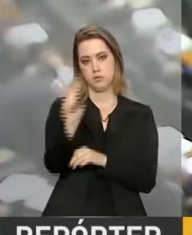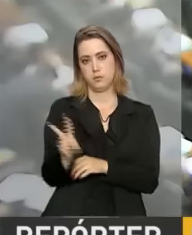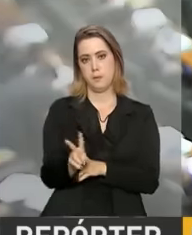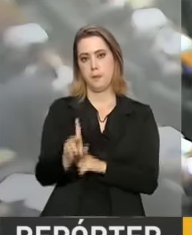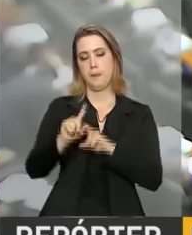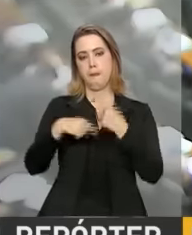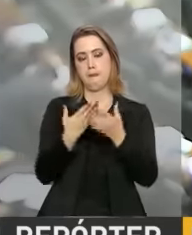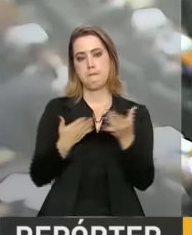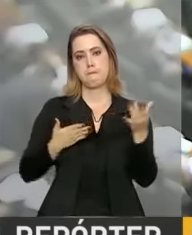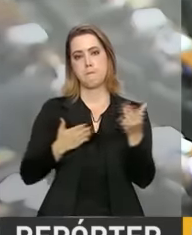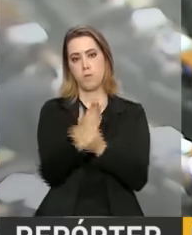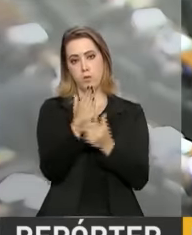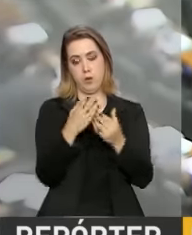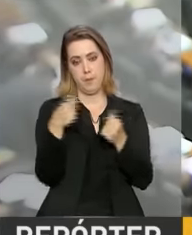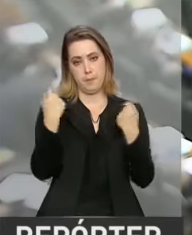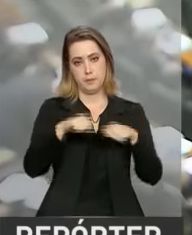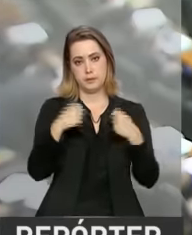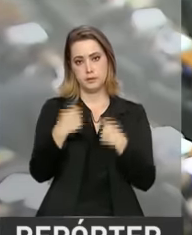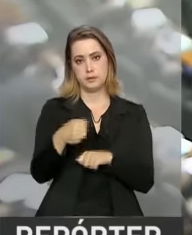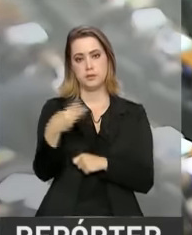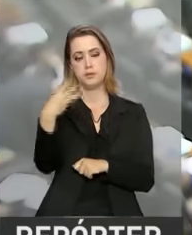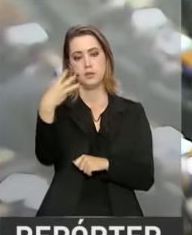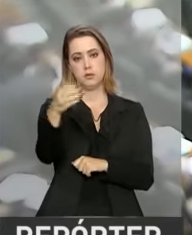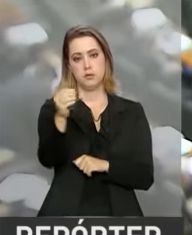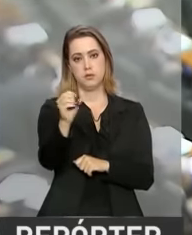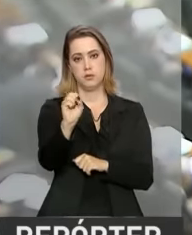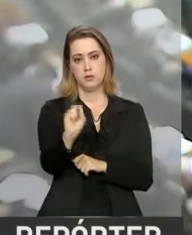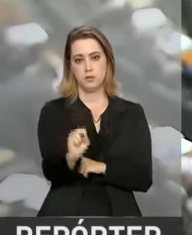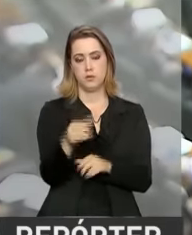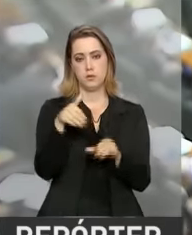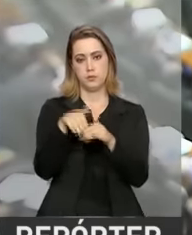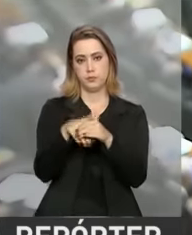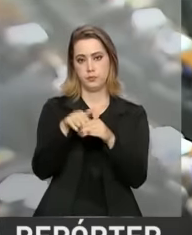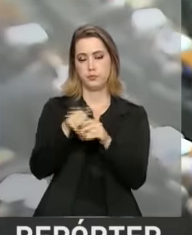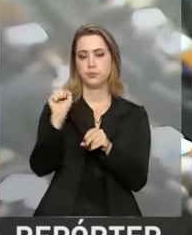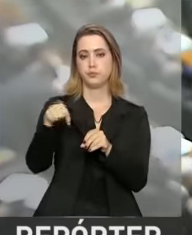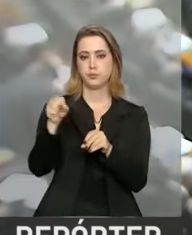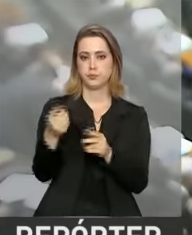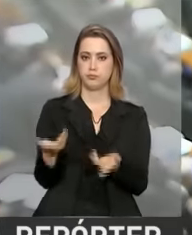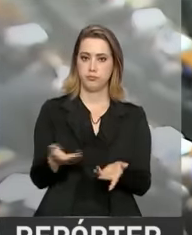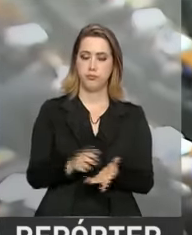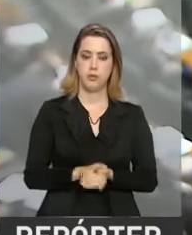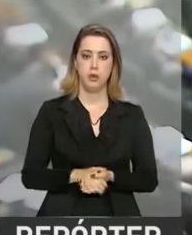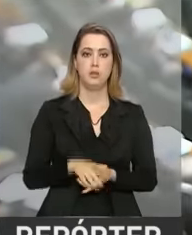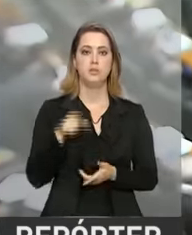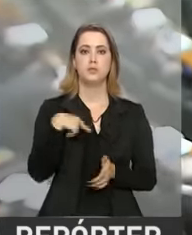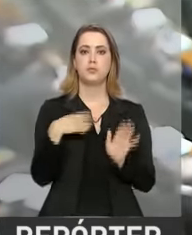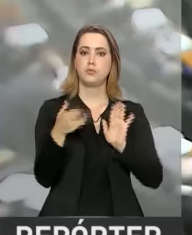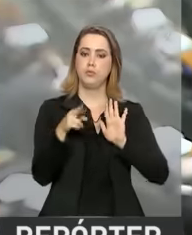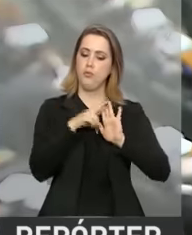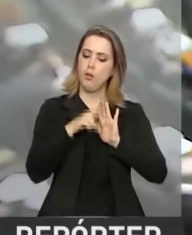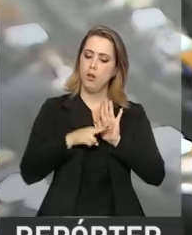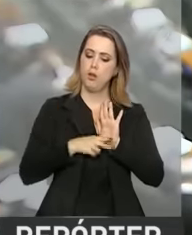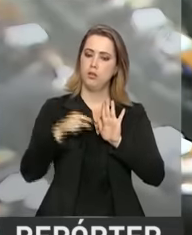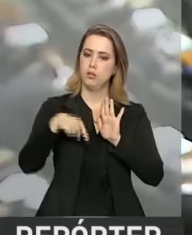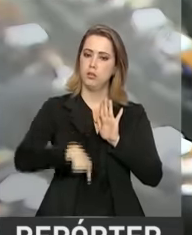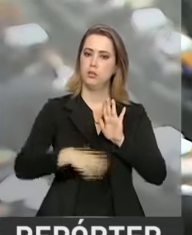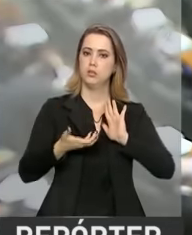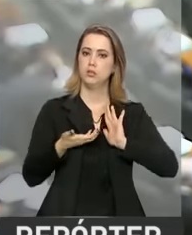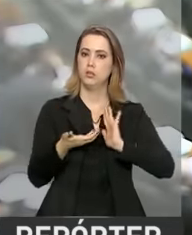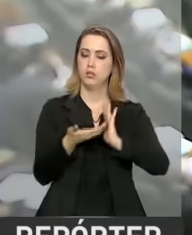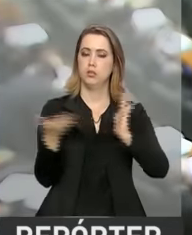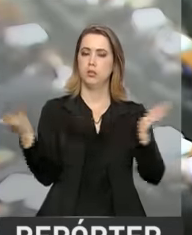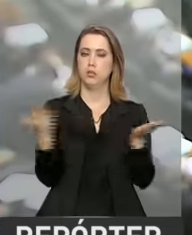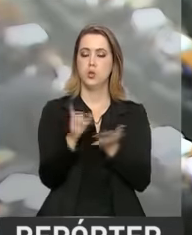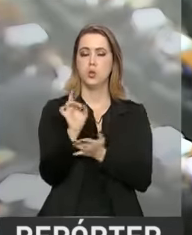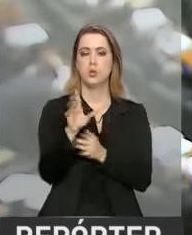ser aprovada, são necessários pelo menos 308 votos favoráveis. Pelo regimento da Casa, essa segunda